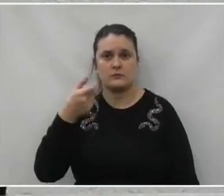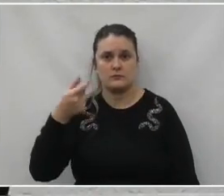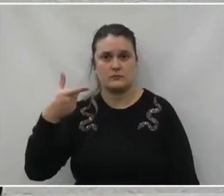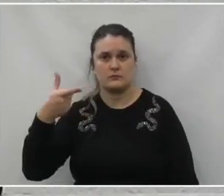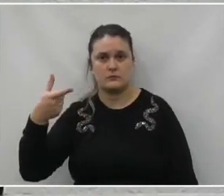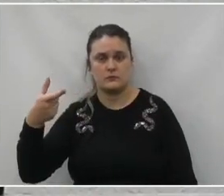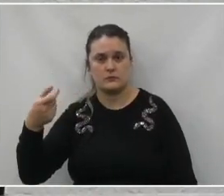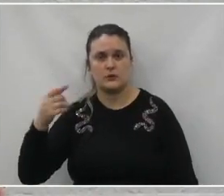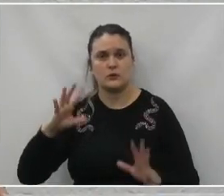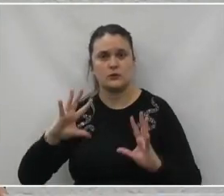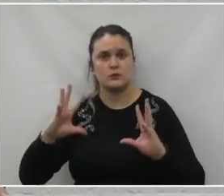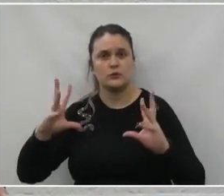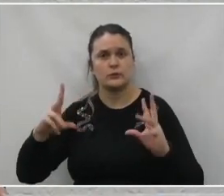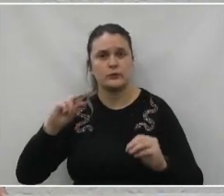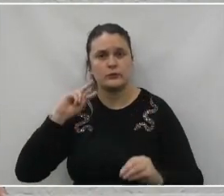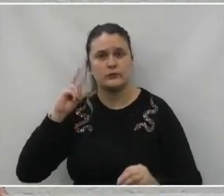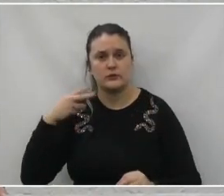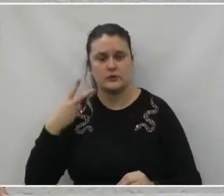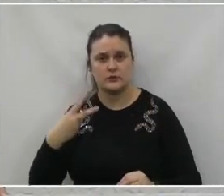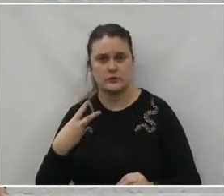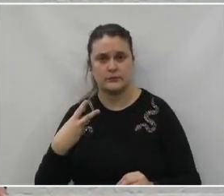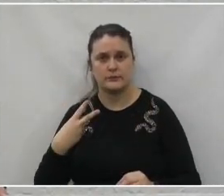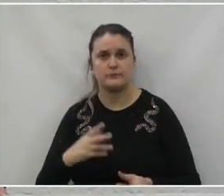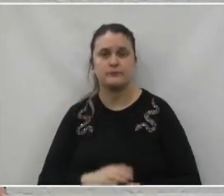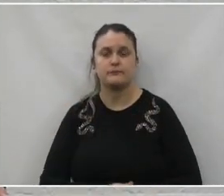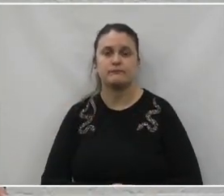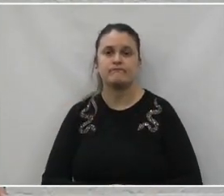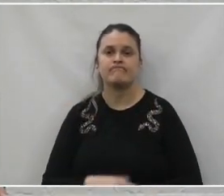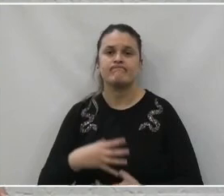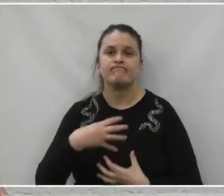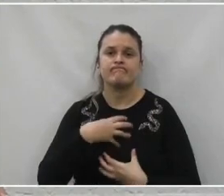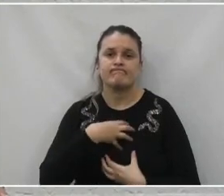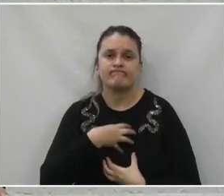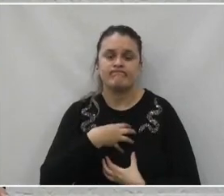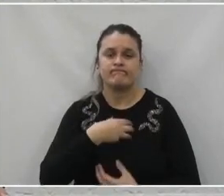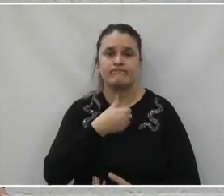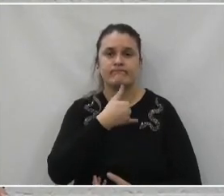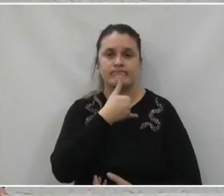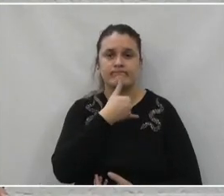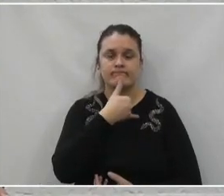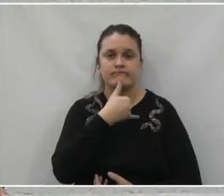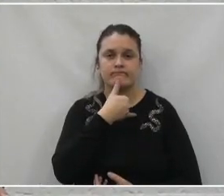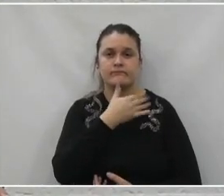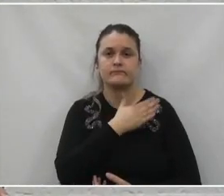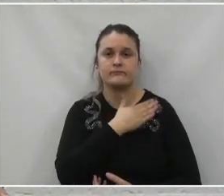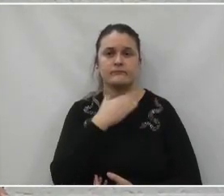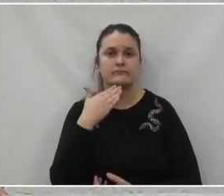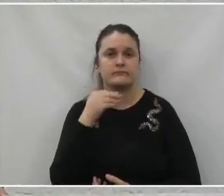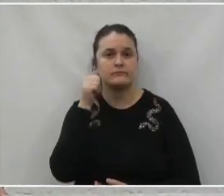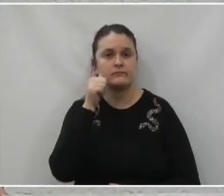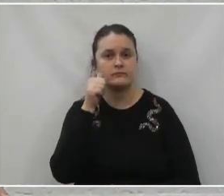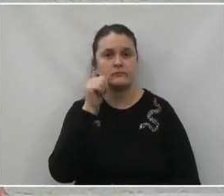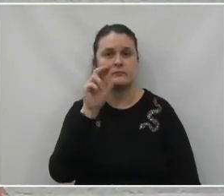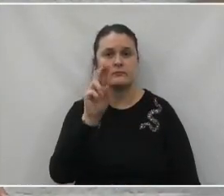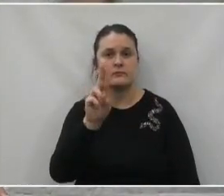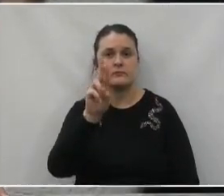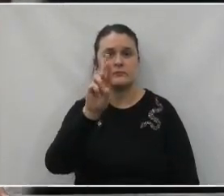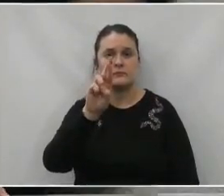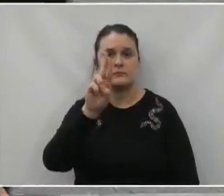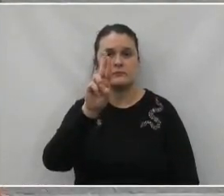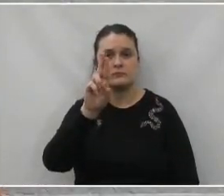20/2020, de todos os vereadores. Um voto de profundo pesar pelo falecimento da senhora Úrsula